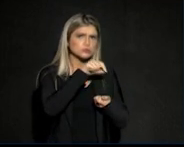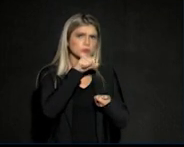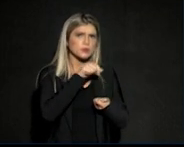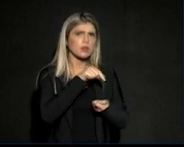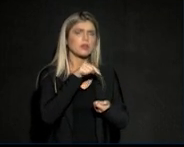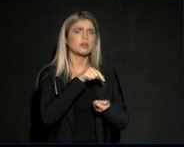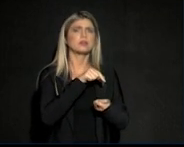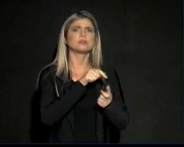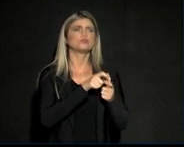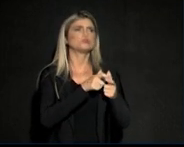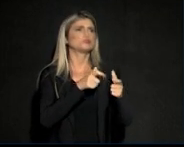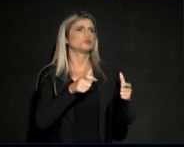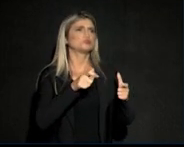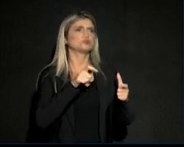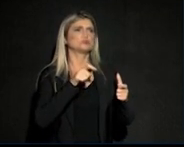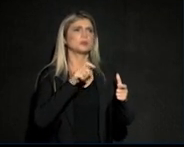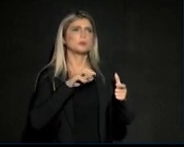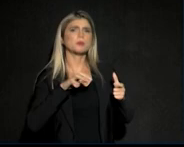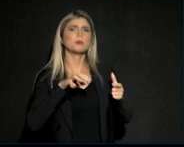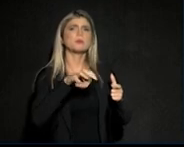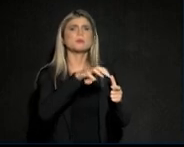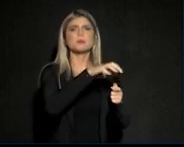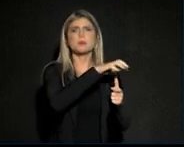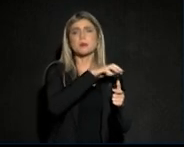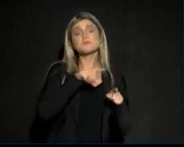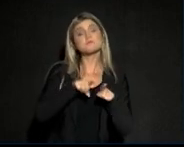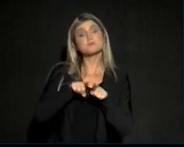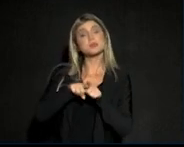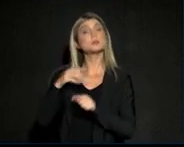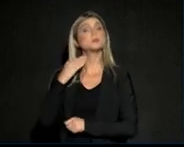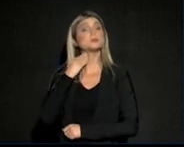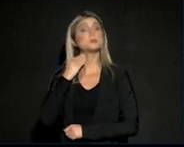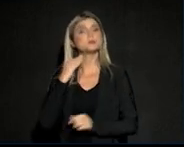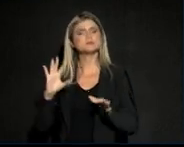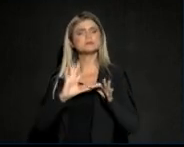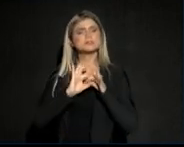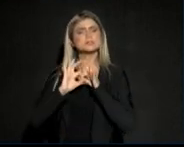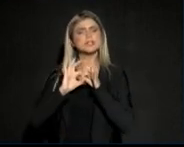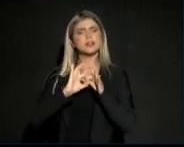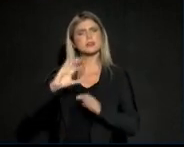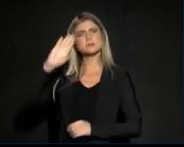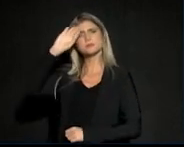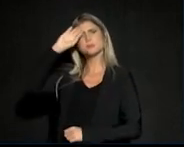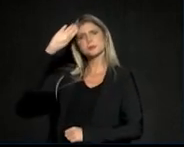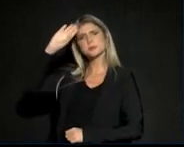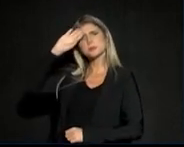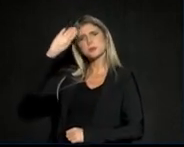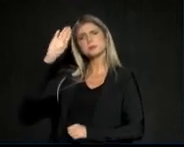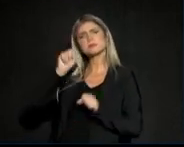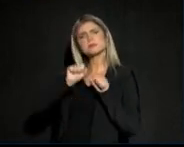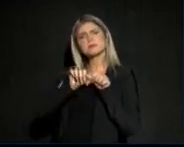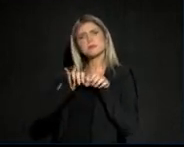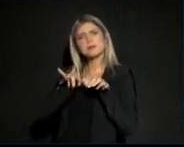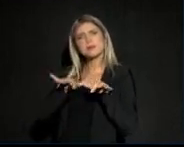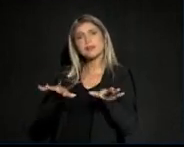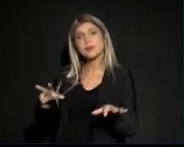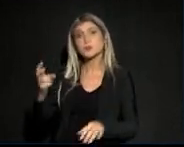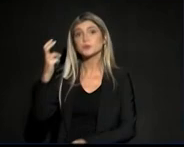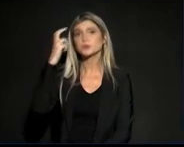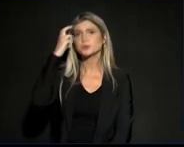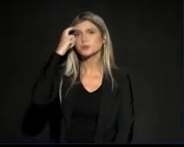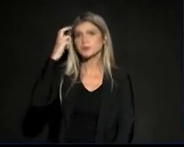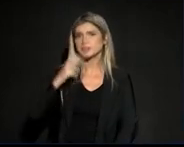Inclusive a sustentabilidade dos negócios dos bancos elas tiverem Integradas e principalmente difundidas na